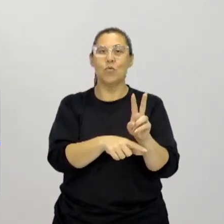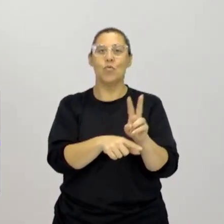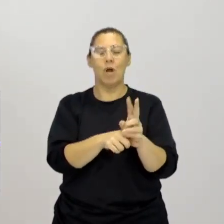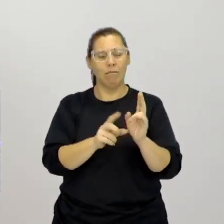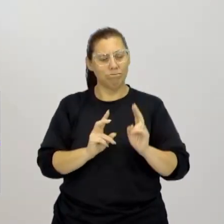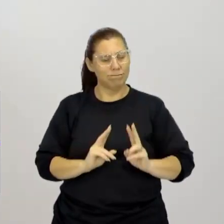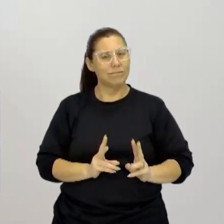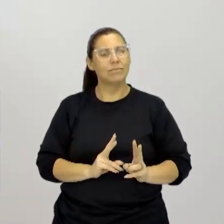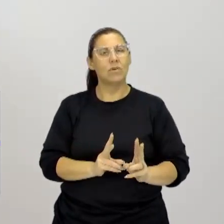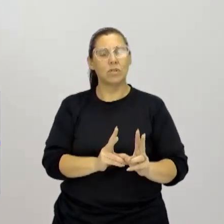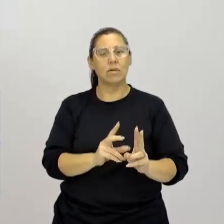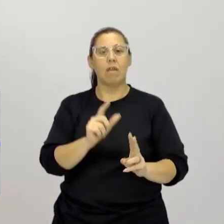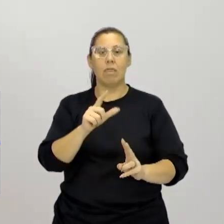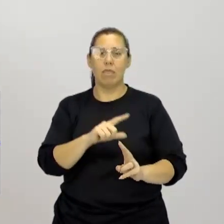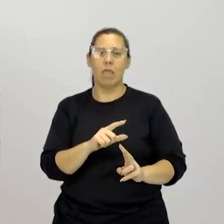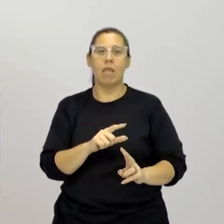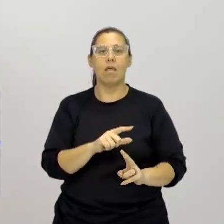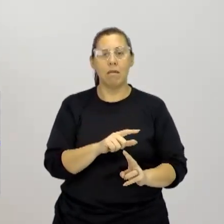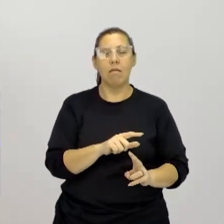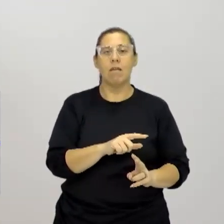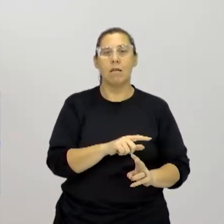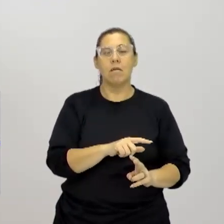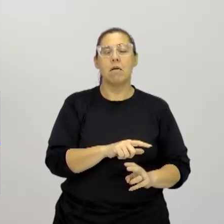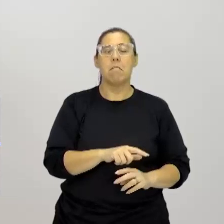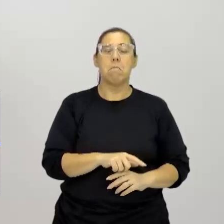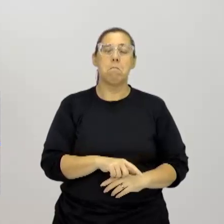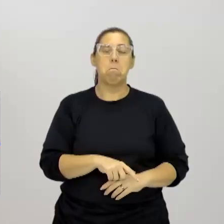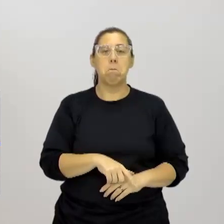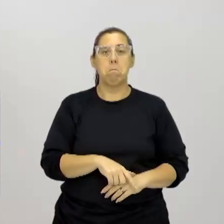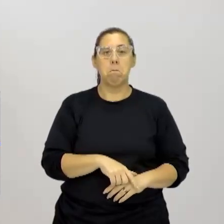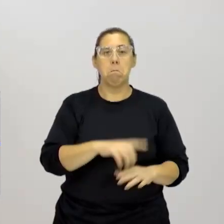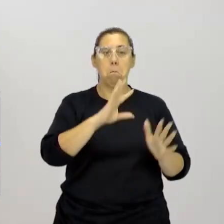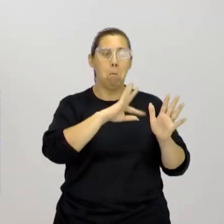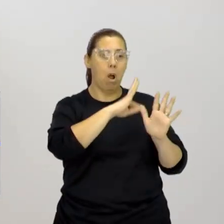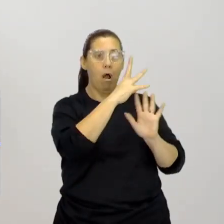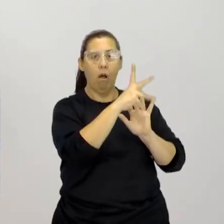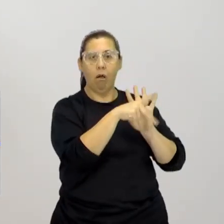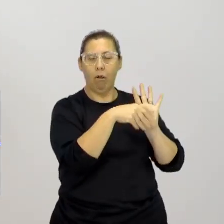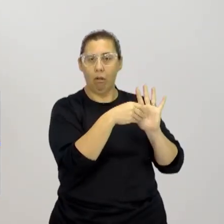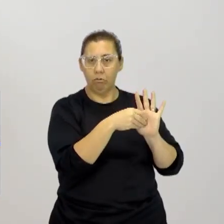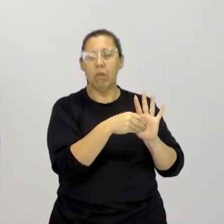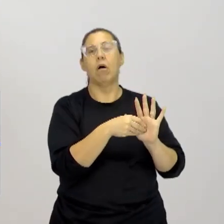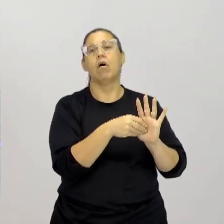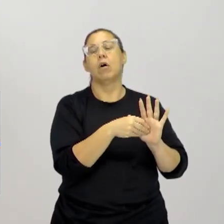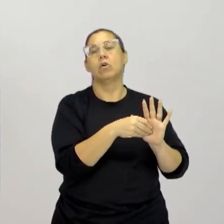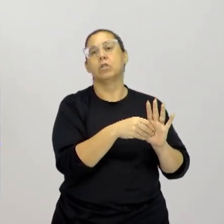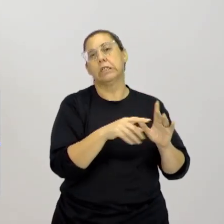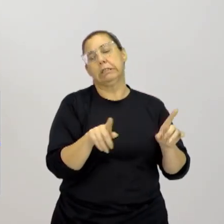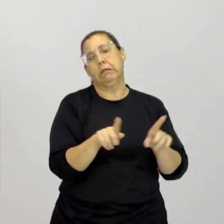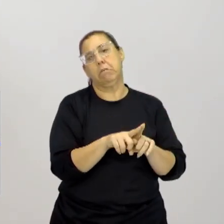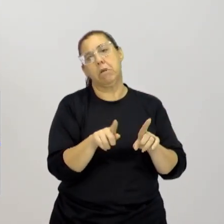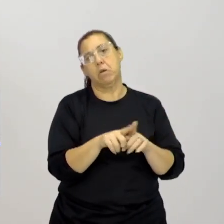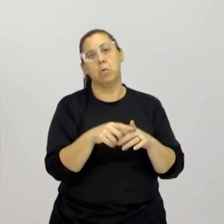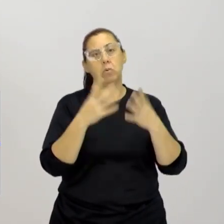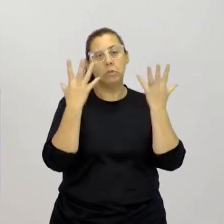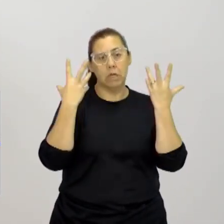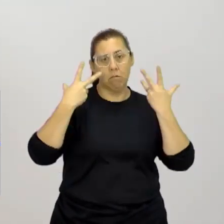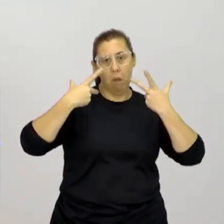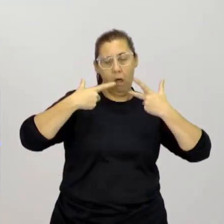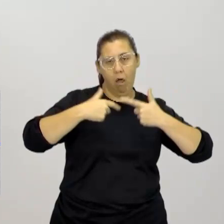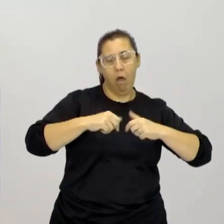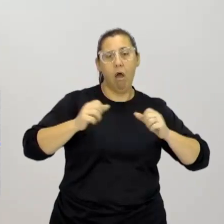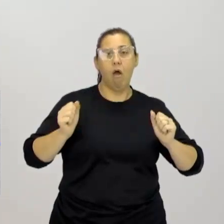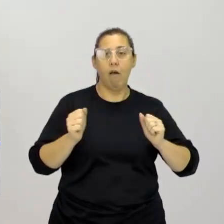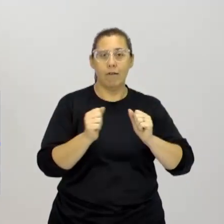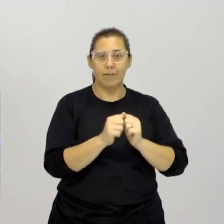Porque ali tem uma parte da Mata Atlântica que está preservada e tudo mais, e ainda tem todos os animais ali que estão ali inseridos e tudo mais. Quer dizer, a gente